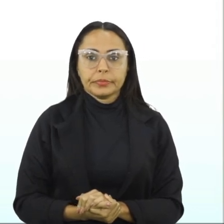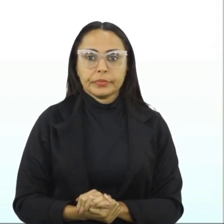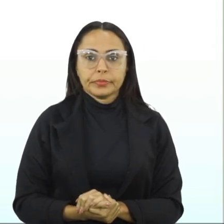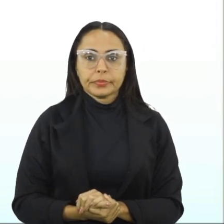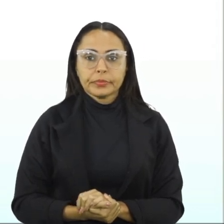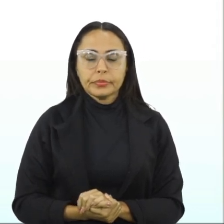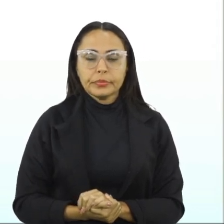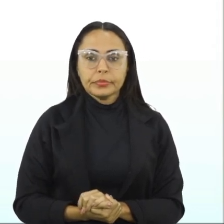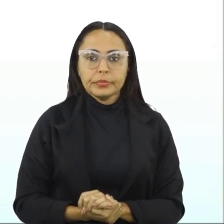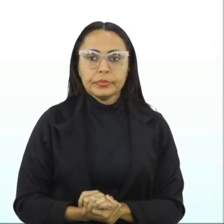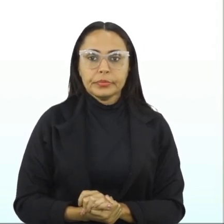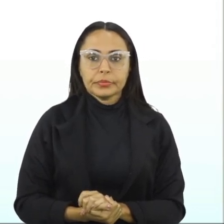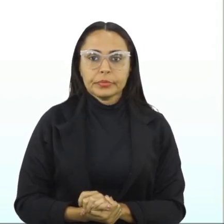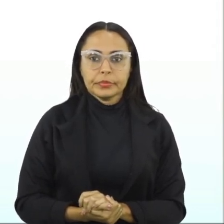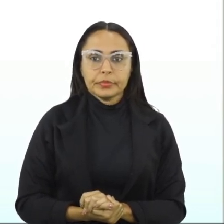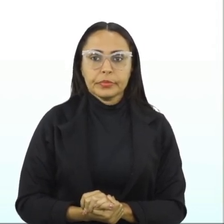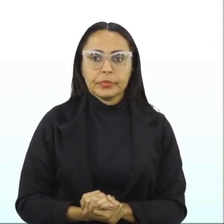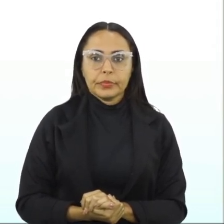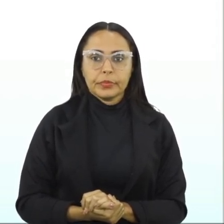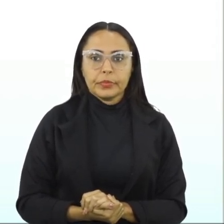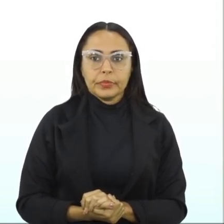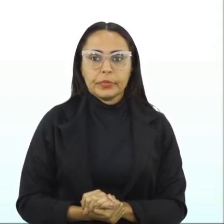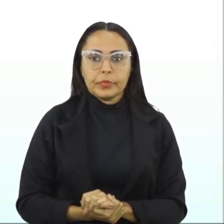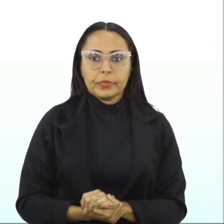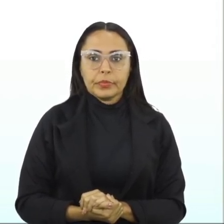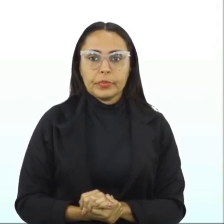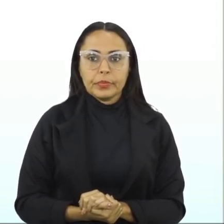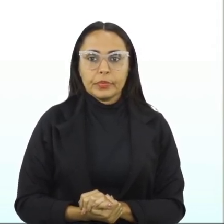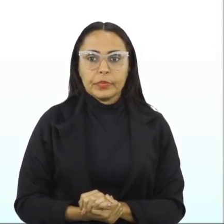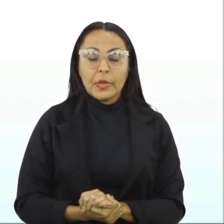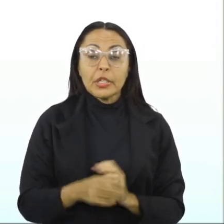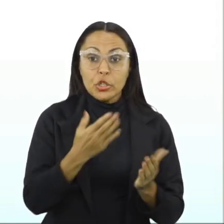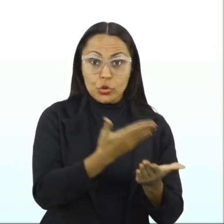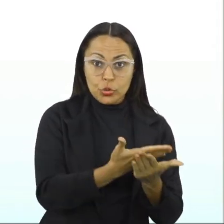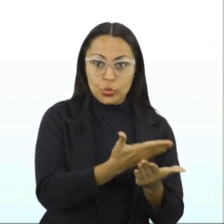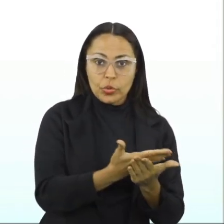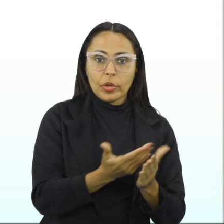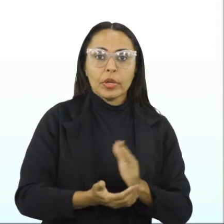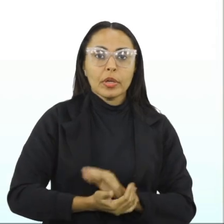a parte da biologia que estuda,